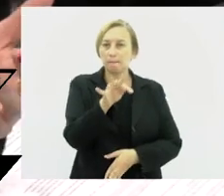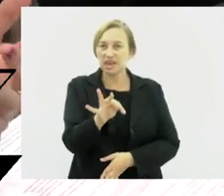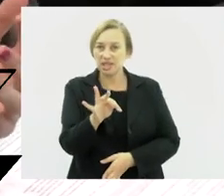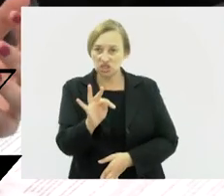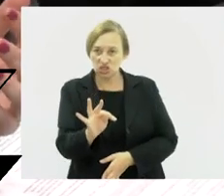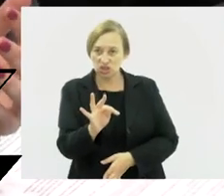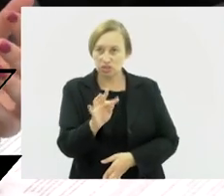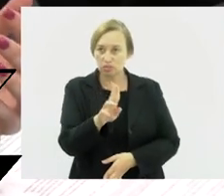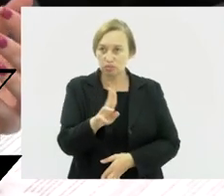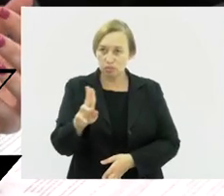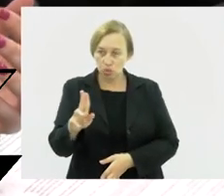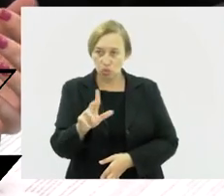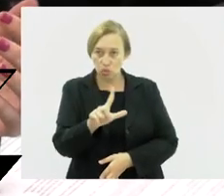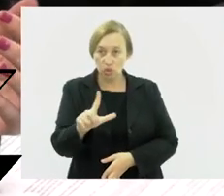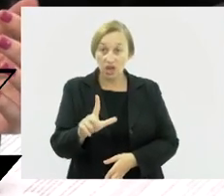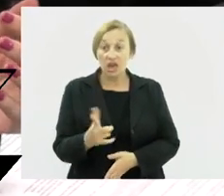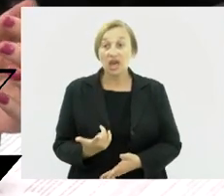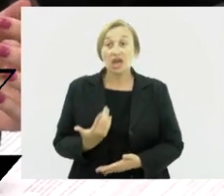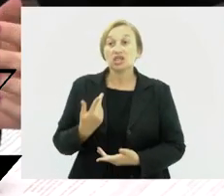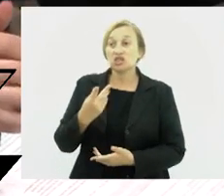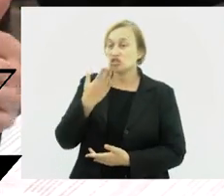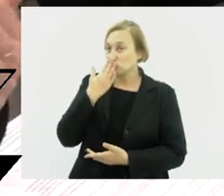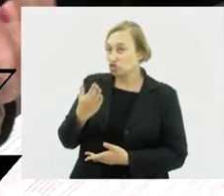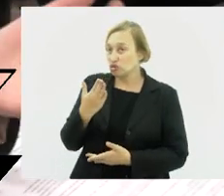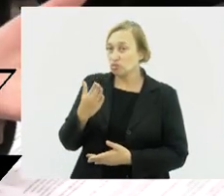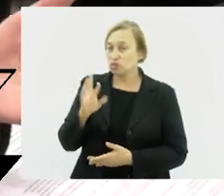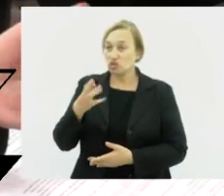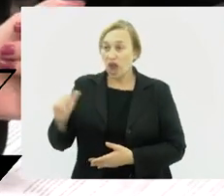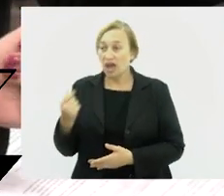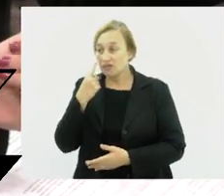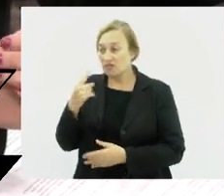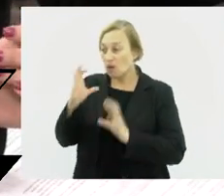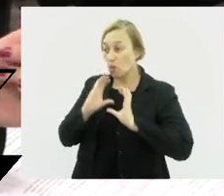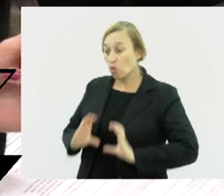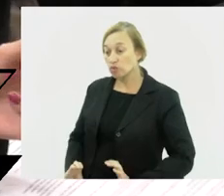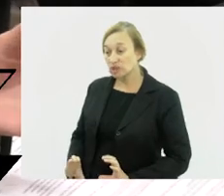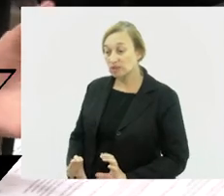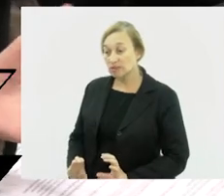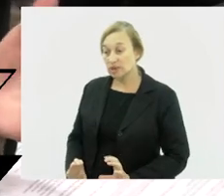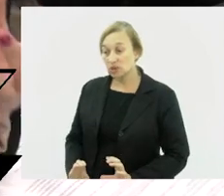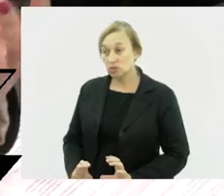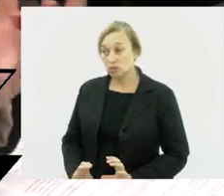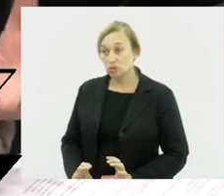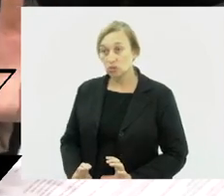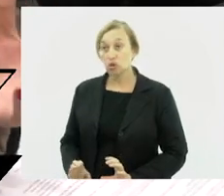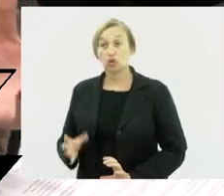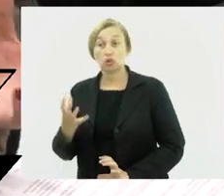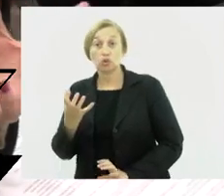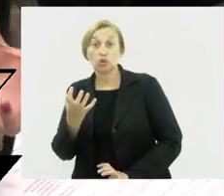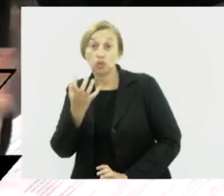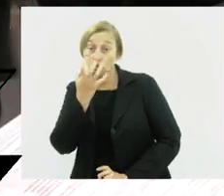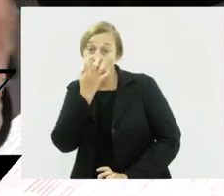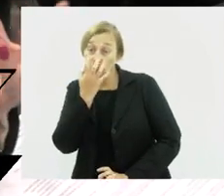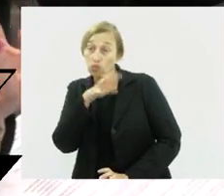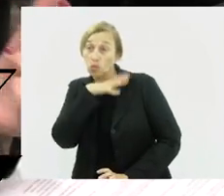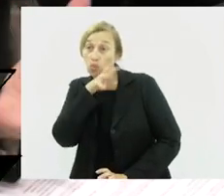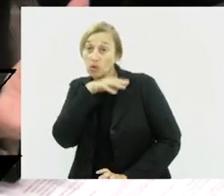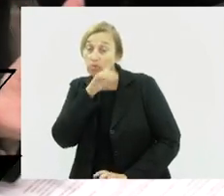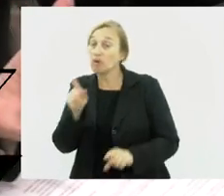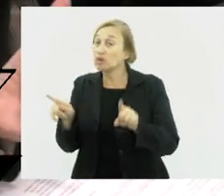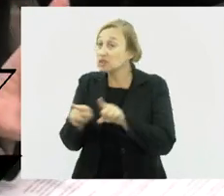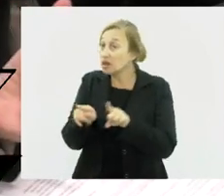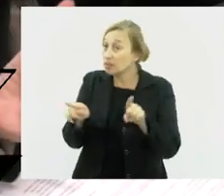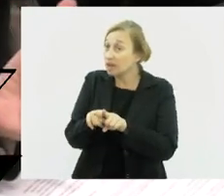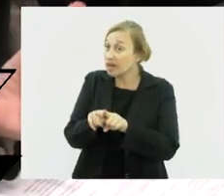essas raças devem ter como base o comportamento físico do animal e também as